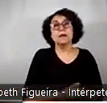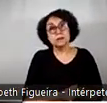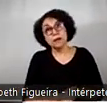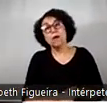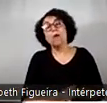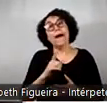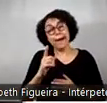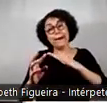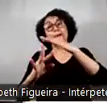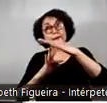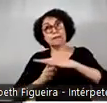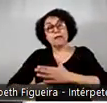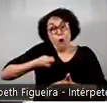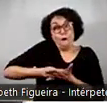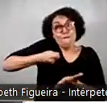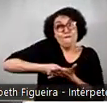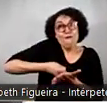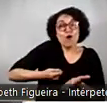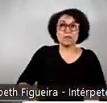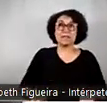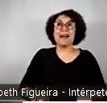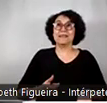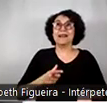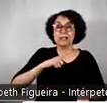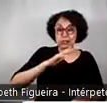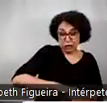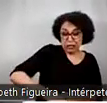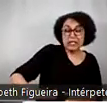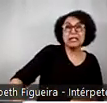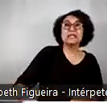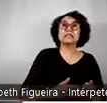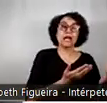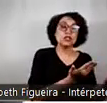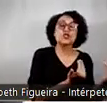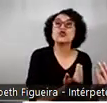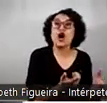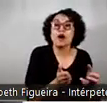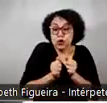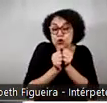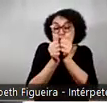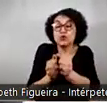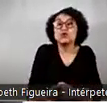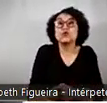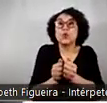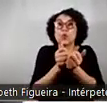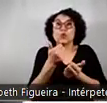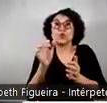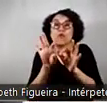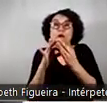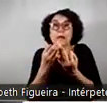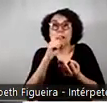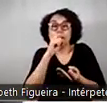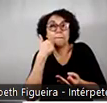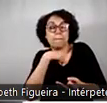forçado de crianças e adolescentes acompanhadas, né, dos seus pais, dos seus responsáveis, né. Então de pensar, né, como que isso